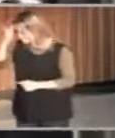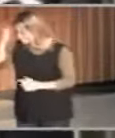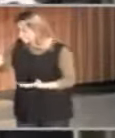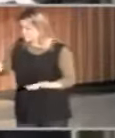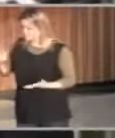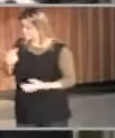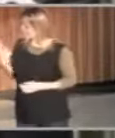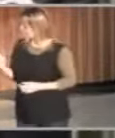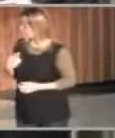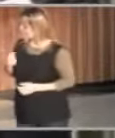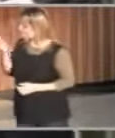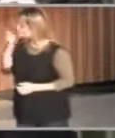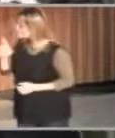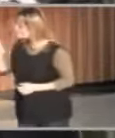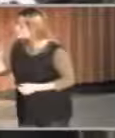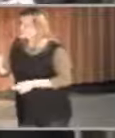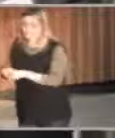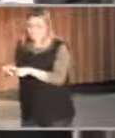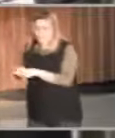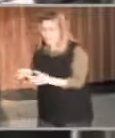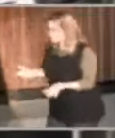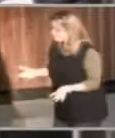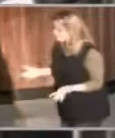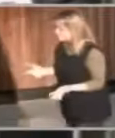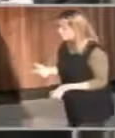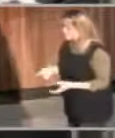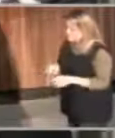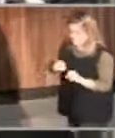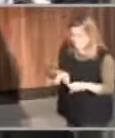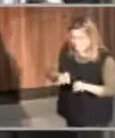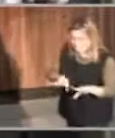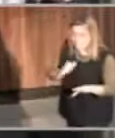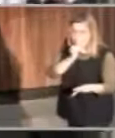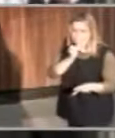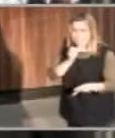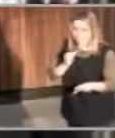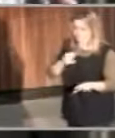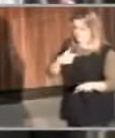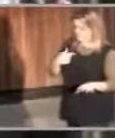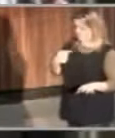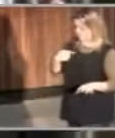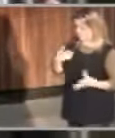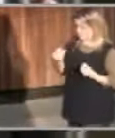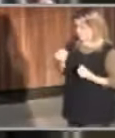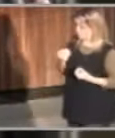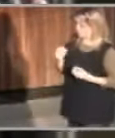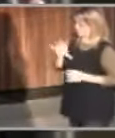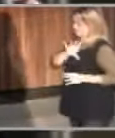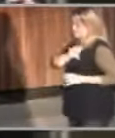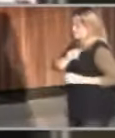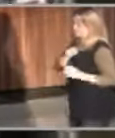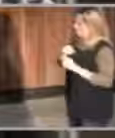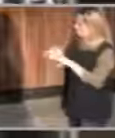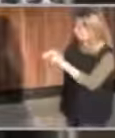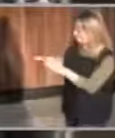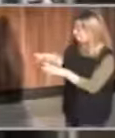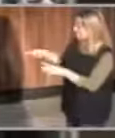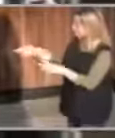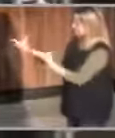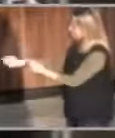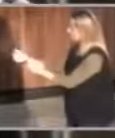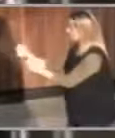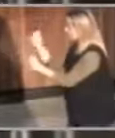não conseguimos passar para a nova geração a mesma paixão espiritual da geração anterior.